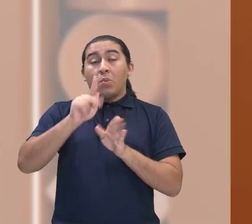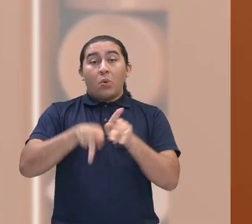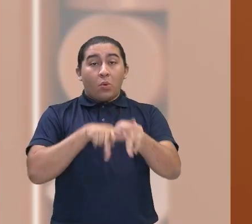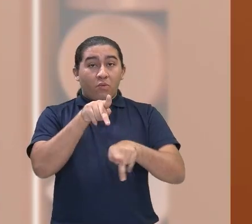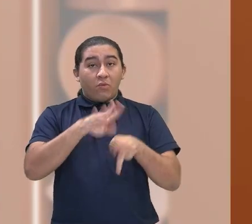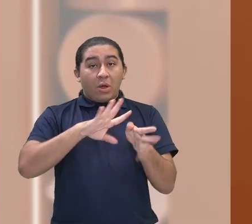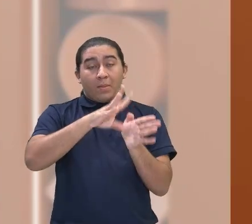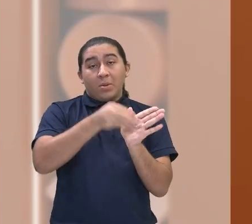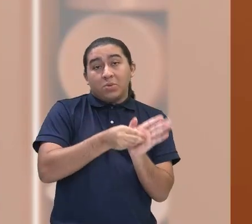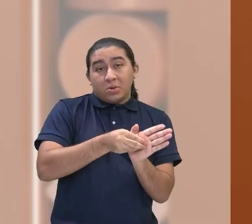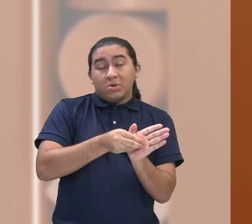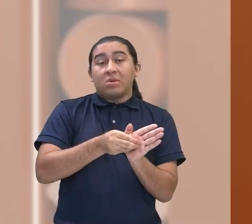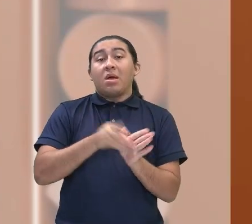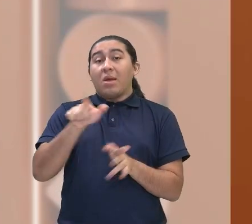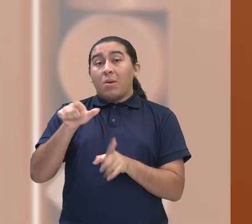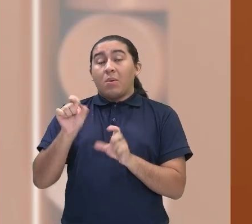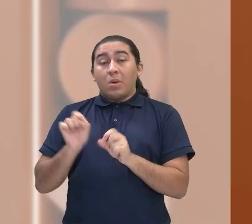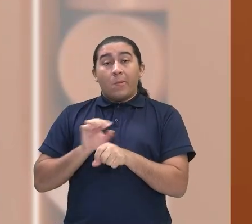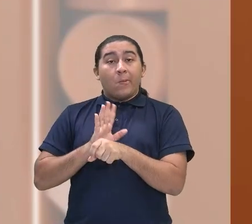um conhecimento que não